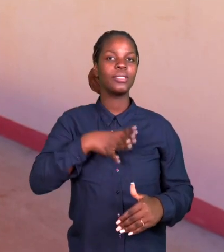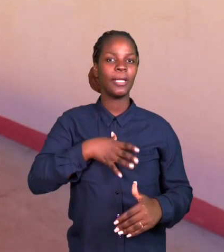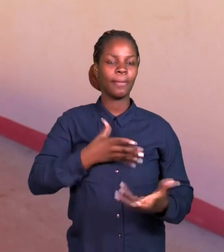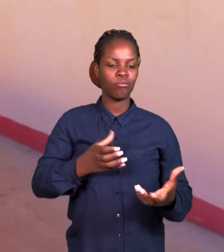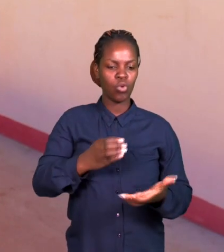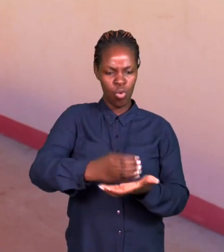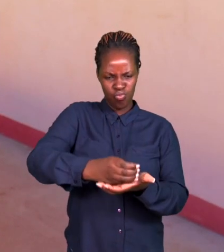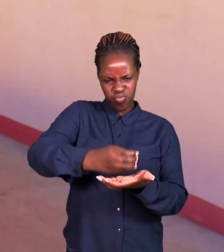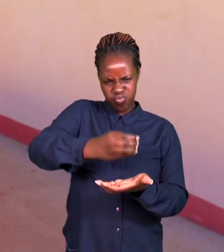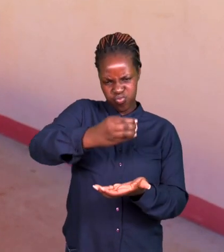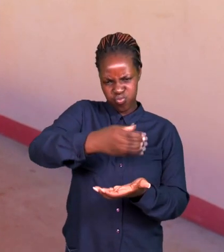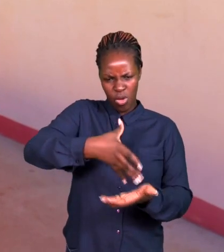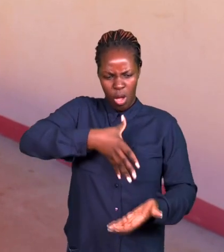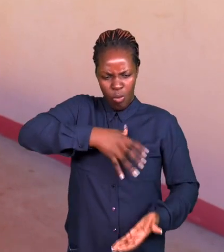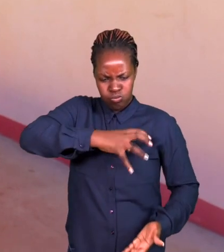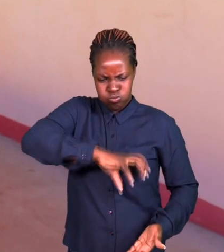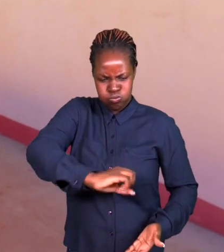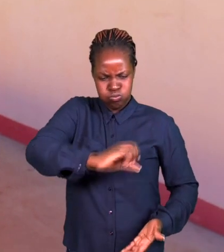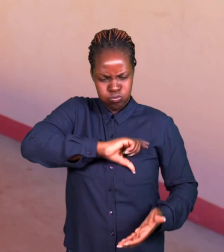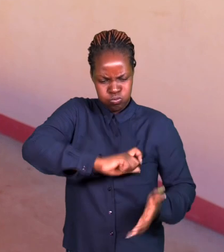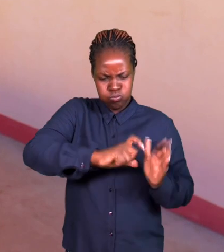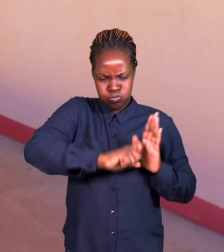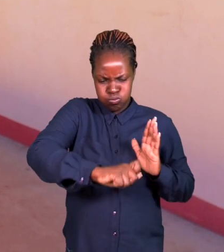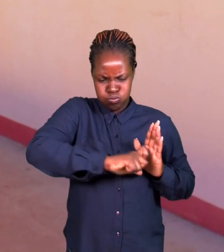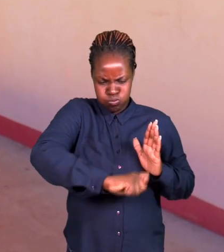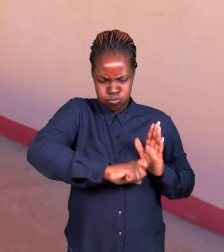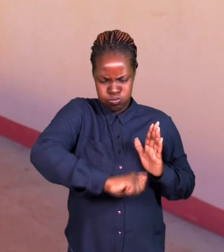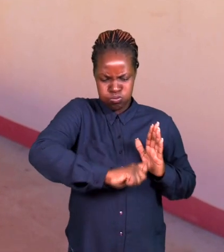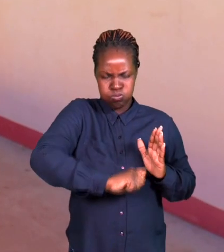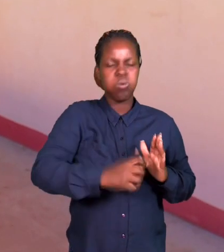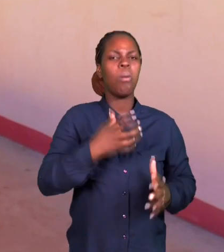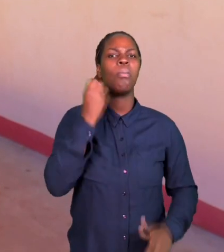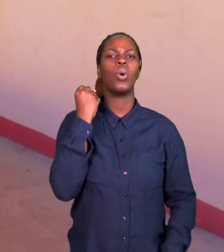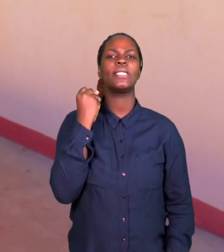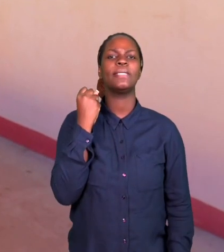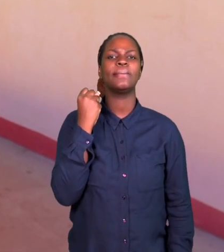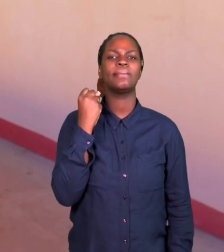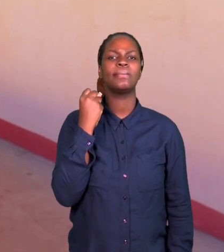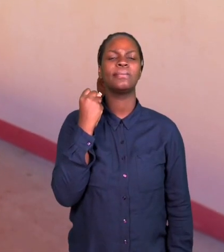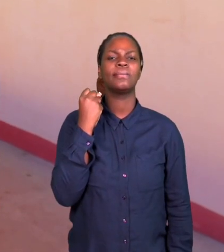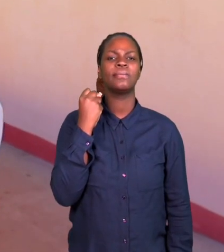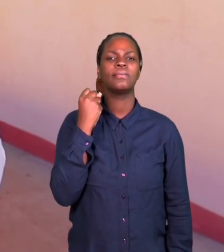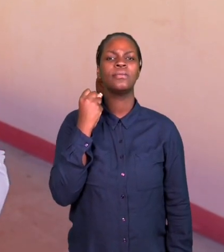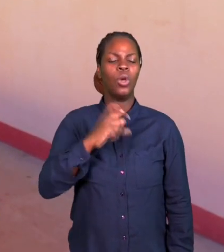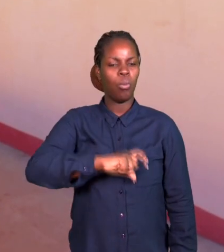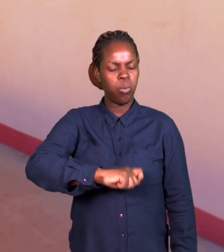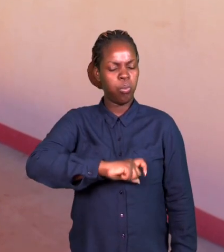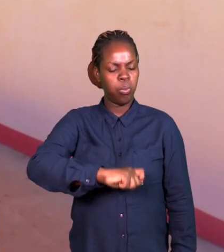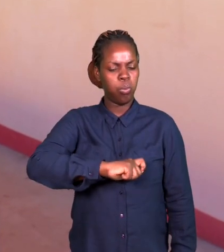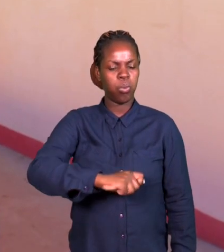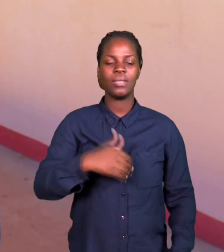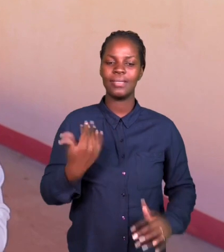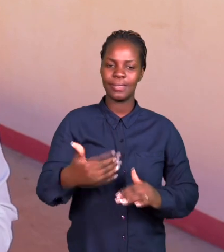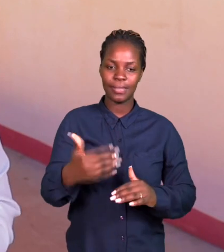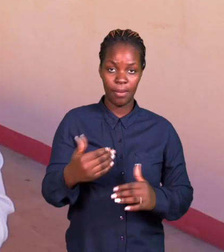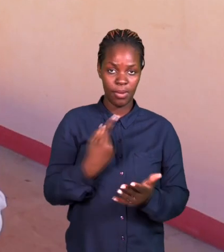muito específicos, né? Para podermos já deixarmos nesse leite materno, naqueles frascos, nas colheres. Temos que colocar nas colheres e